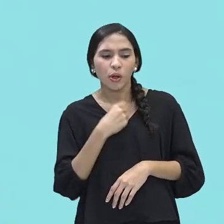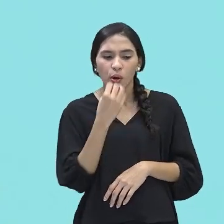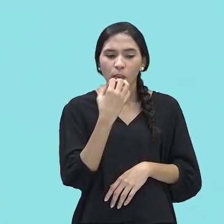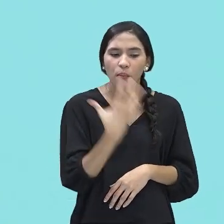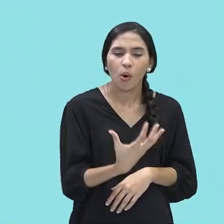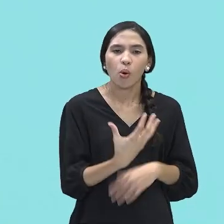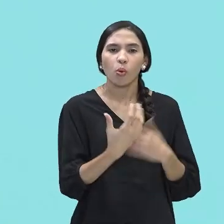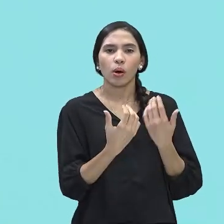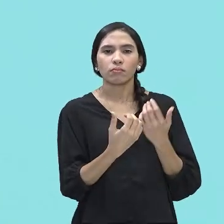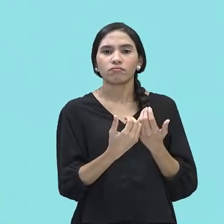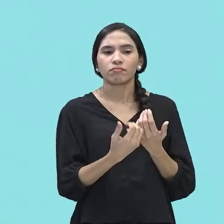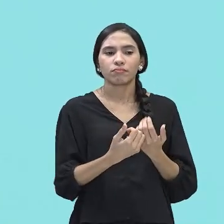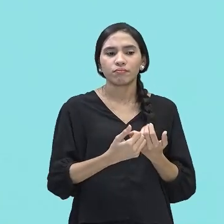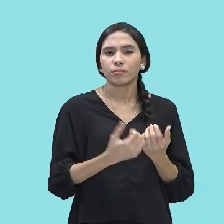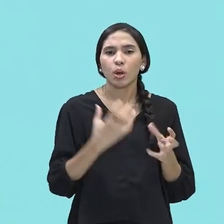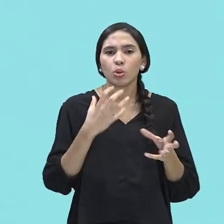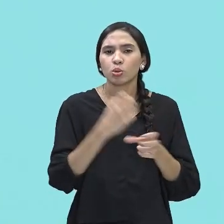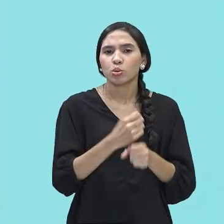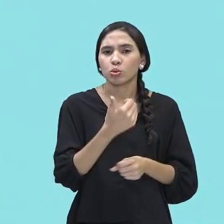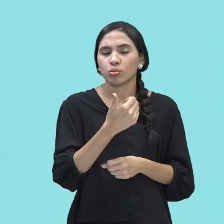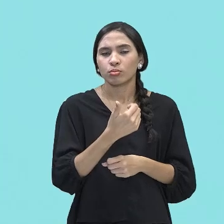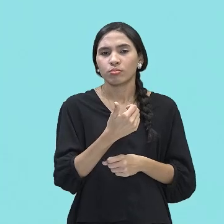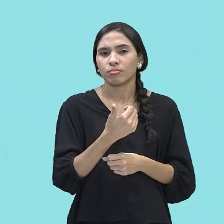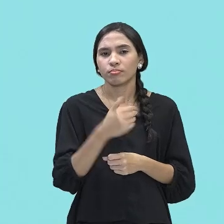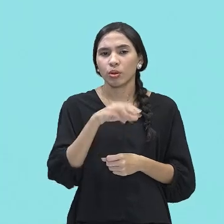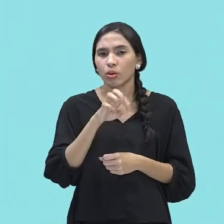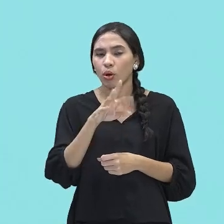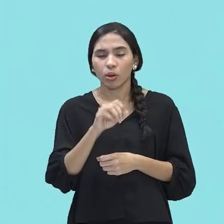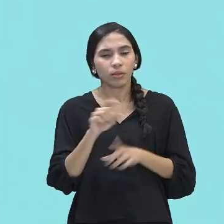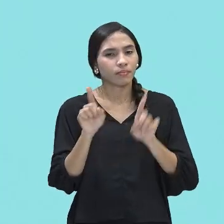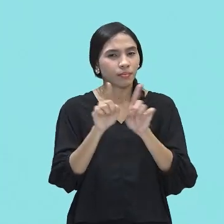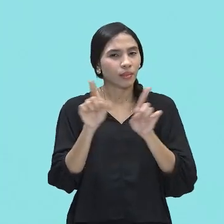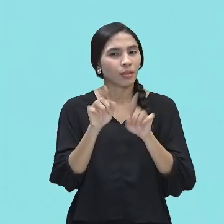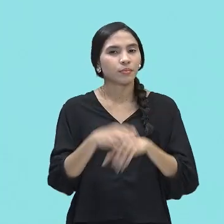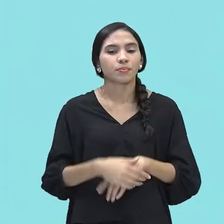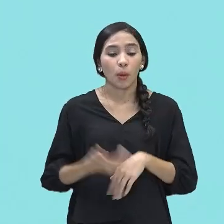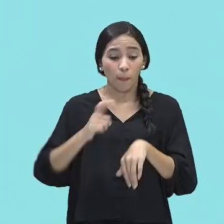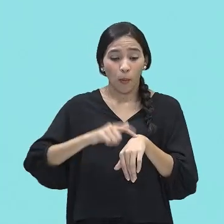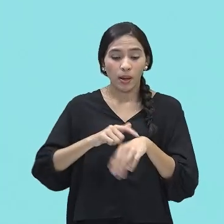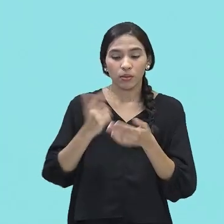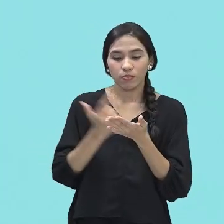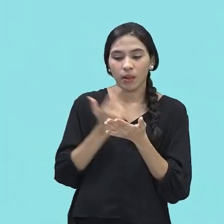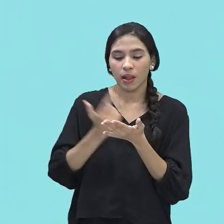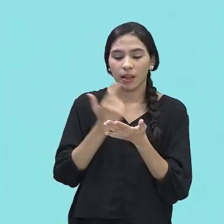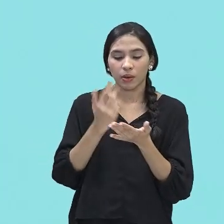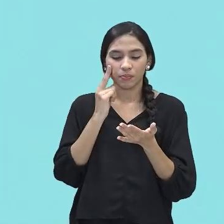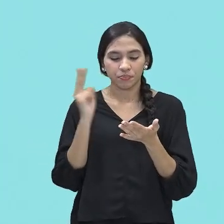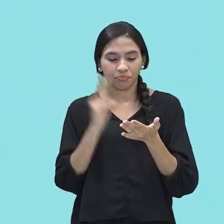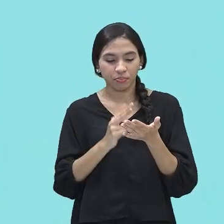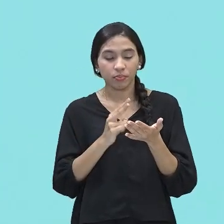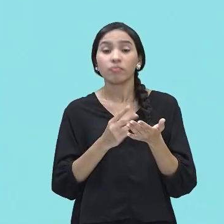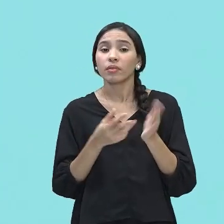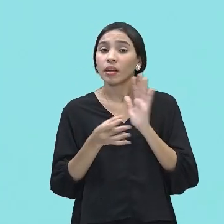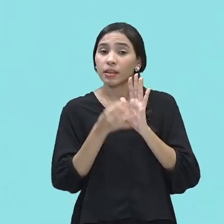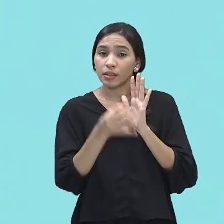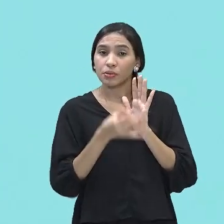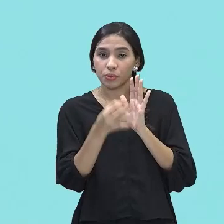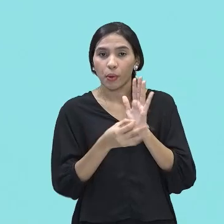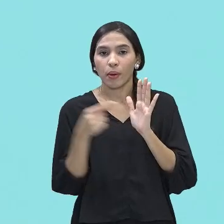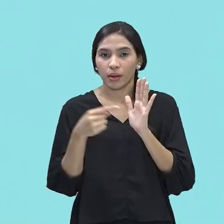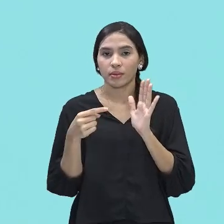tá? Essa amizade veio depois, certo? Então, quando ele leu, foi essa a crítica que ele fez em relação ao